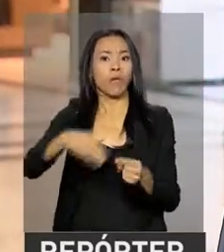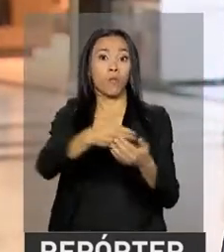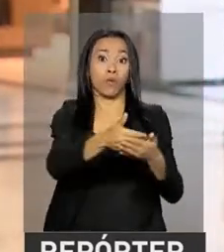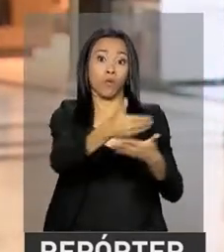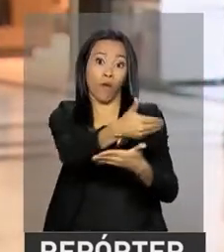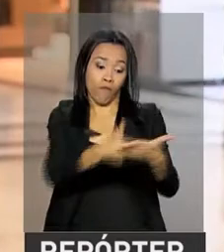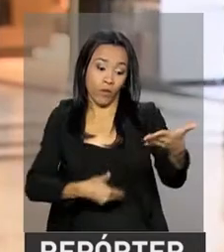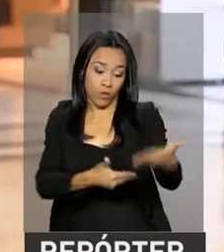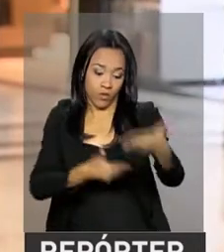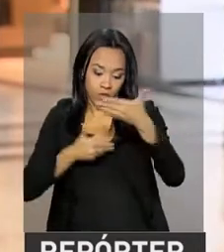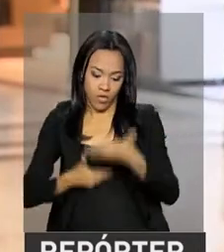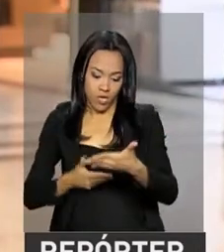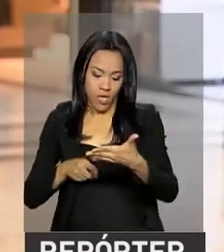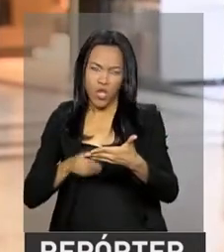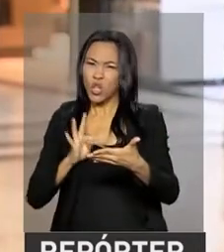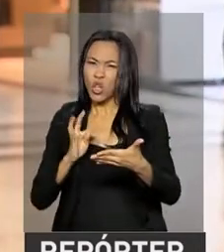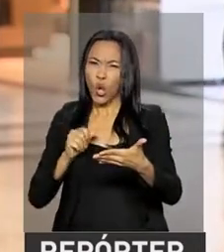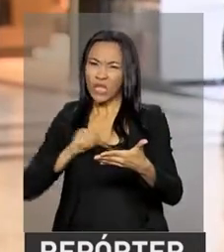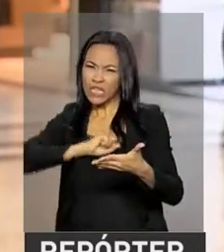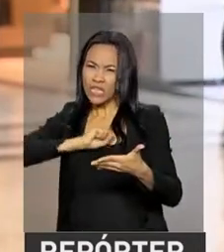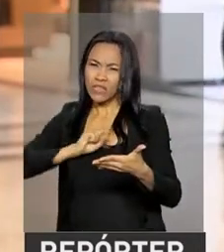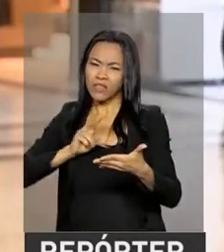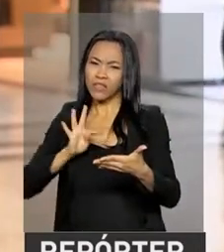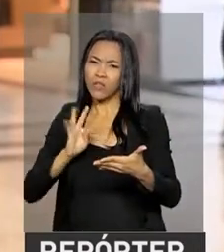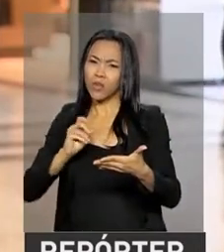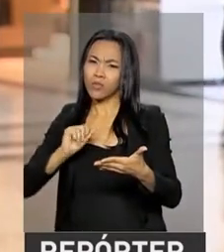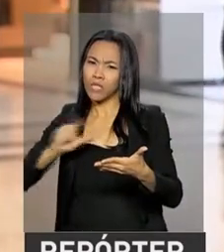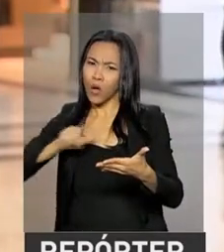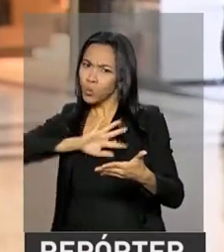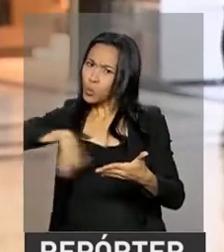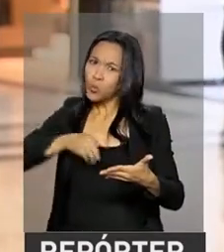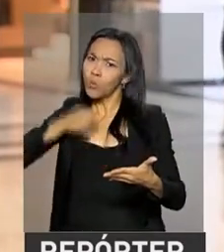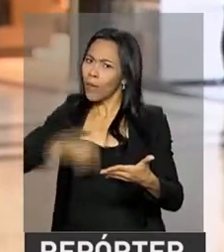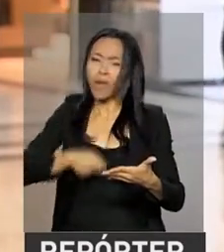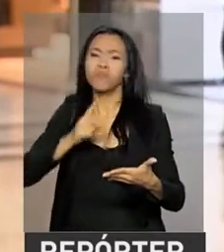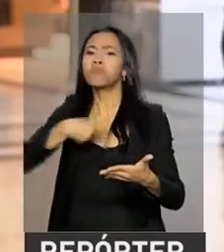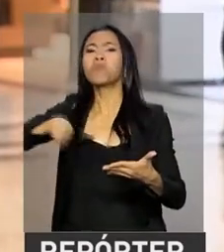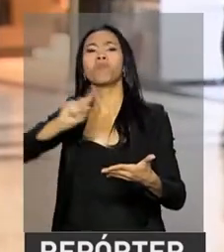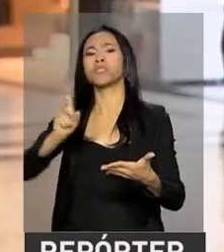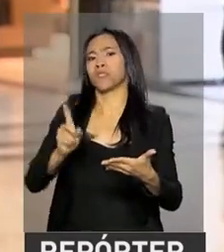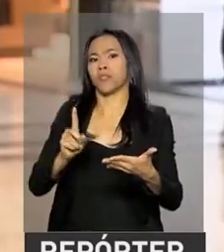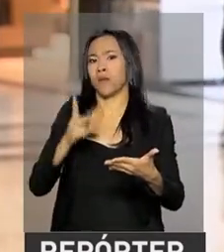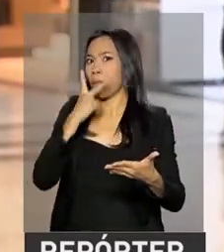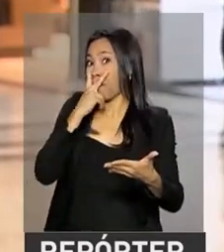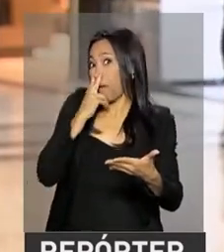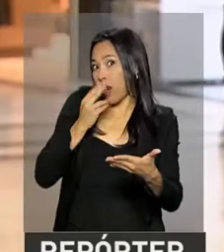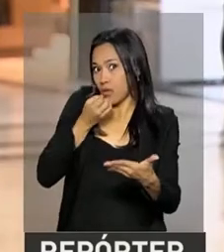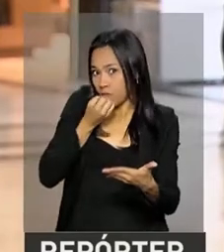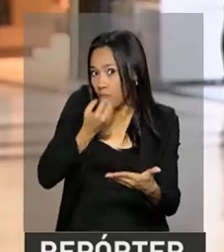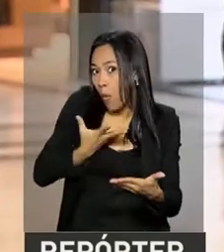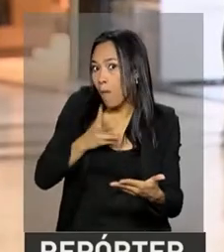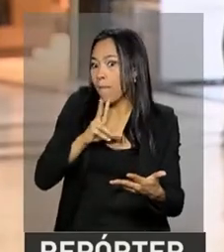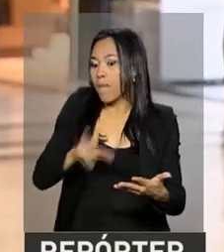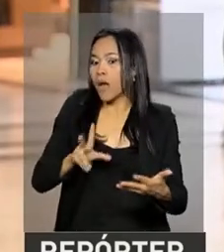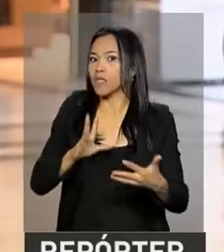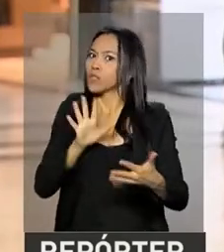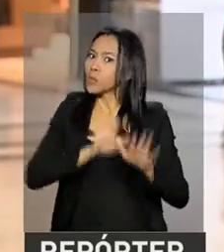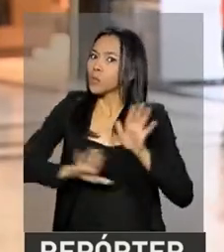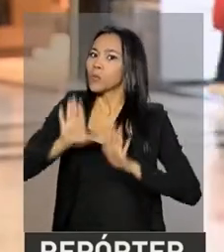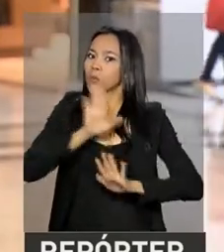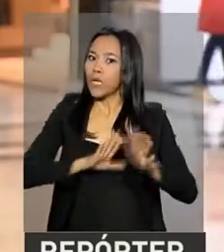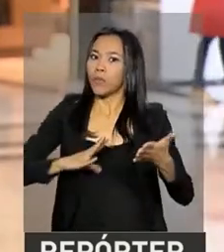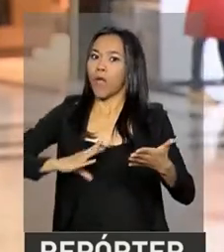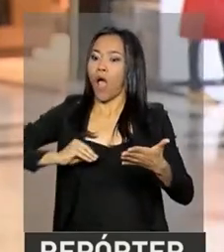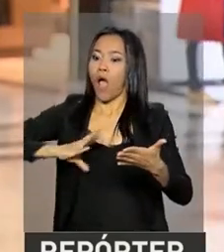não pagar o valor total das despesas parece bom mas também pode virar uma bola de neve com a dívida